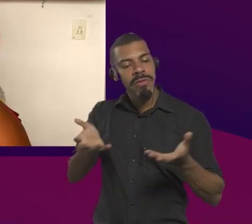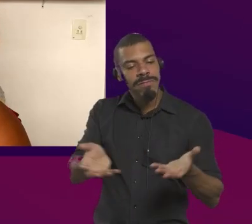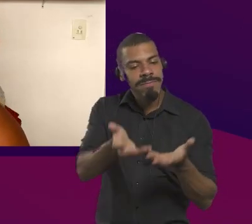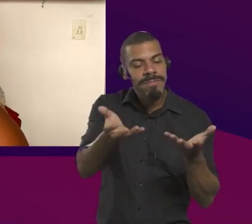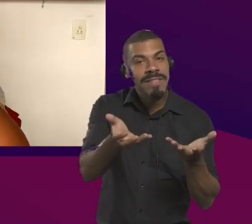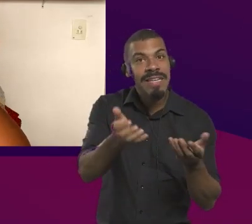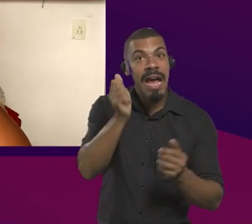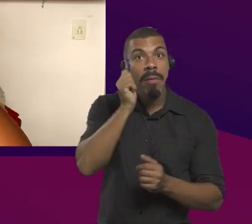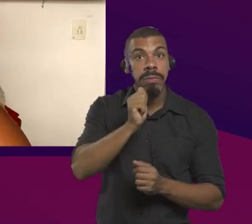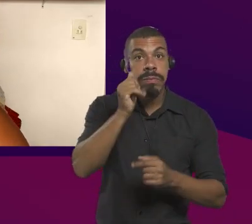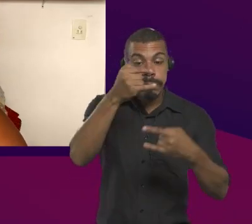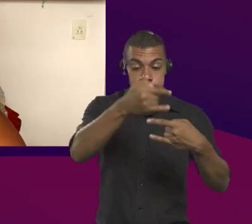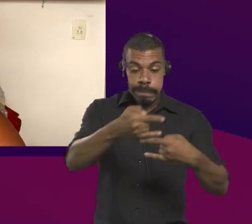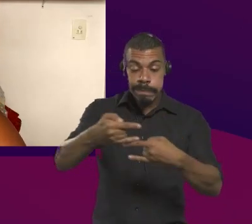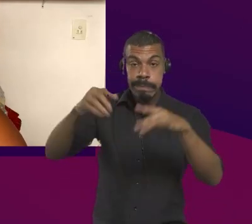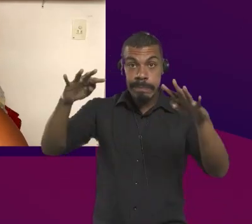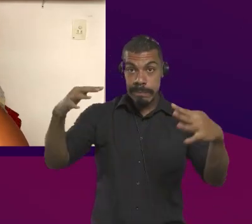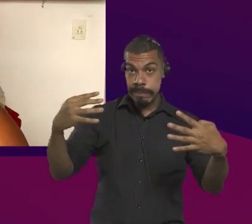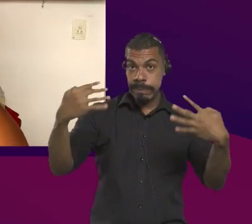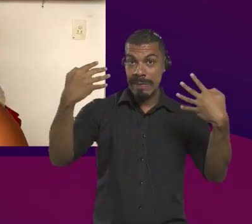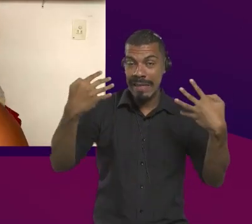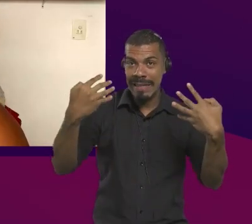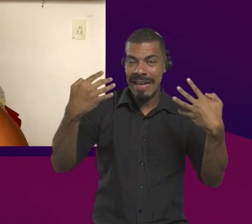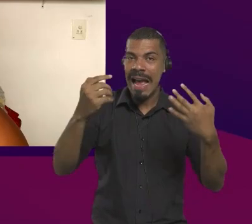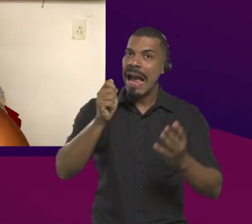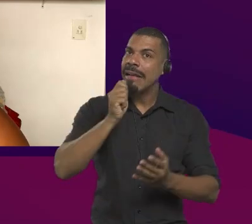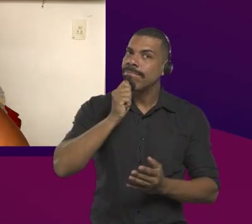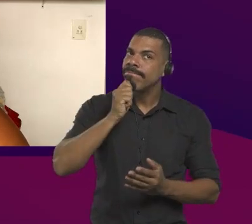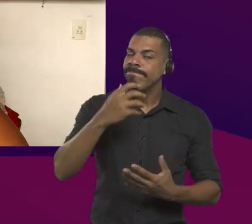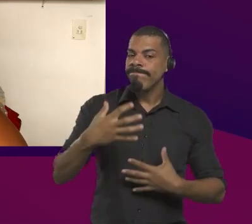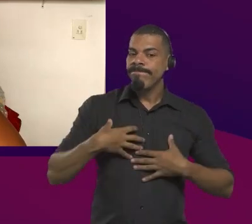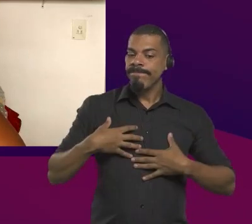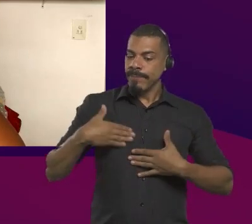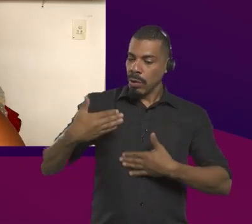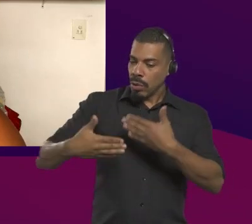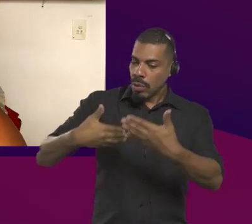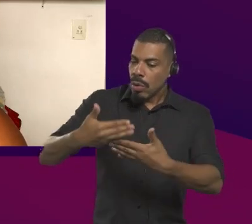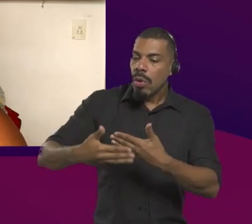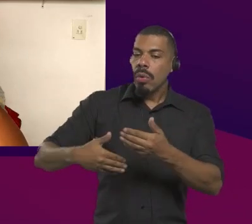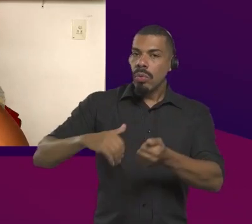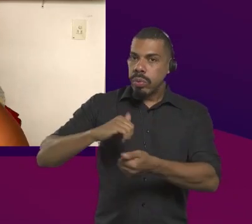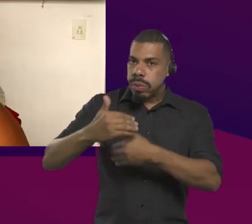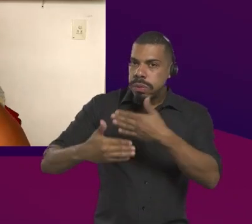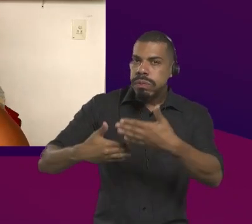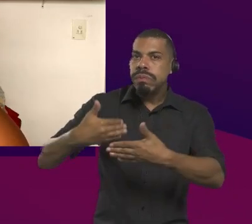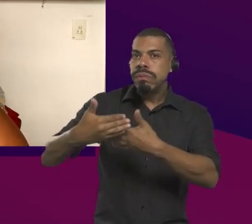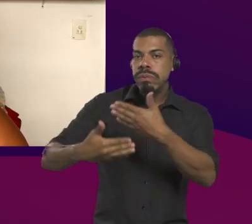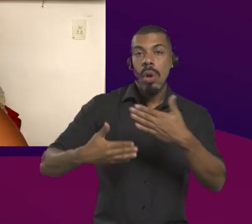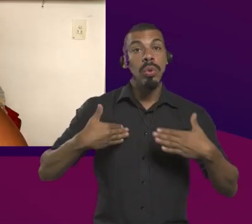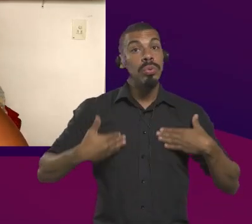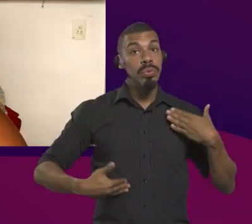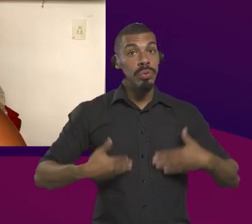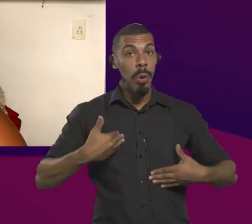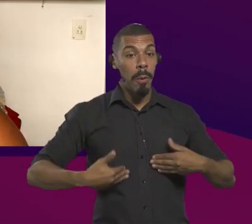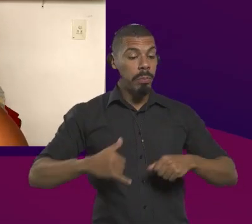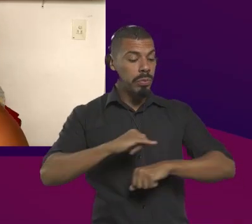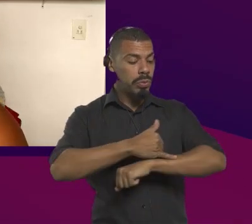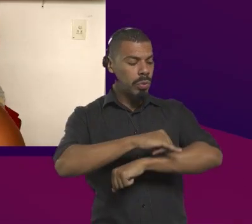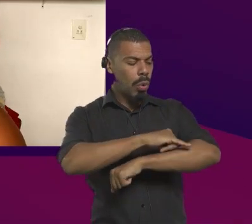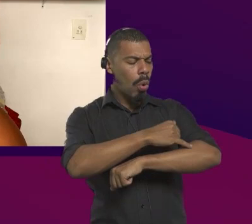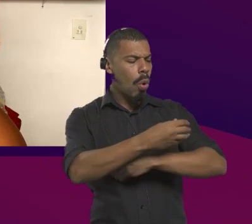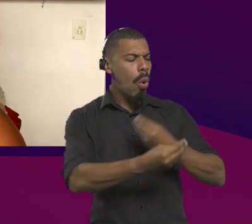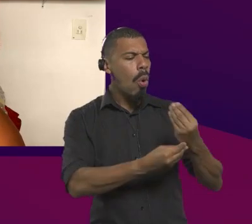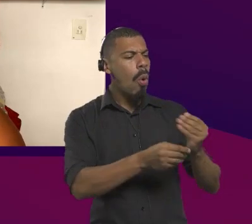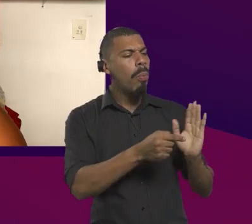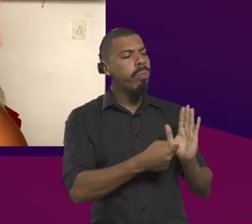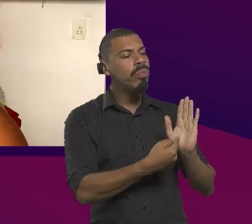não conseguiram chegar aí ainda, porque também não é um destino final, é a jornada do corpo gordo, né? Como que foi, Dani, o